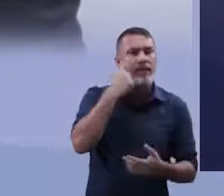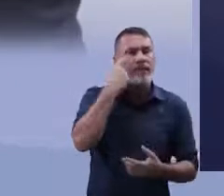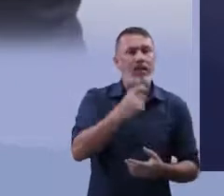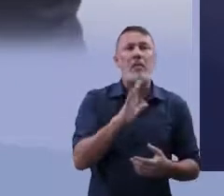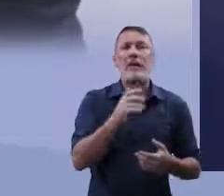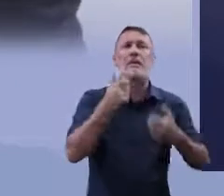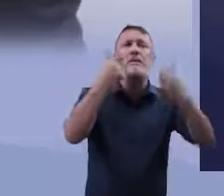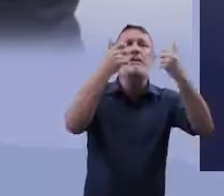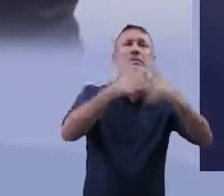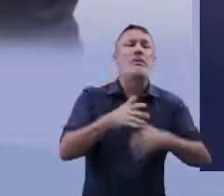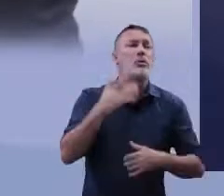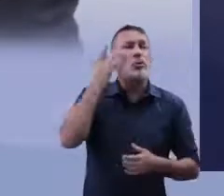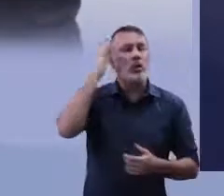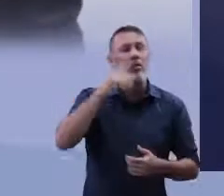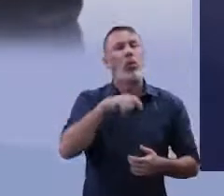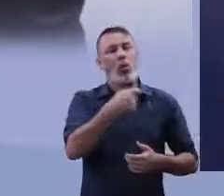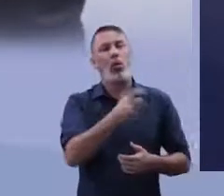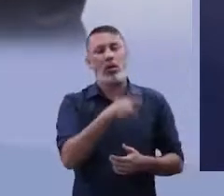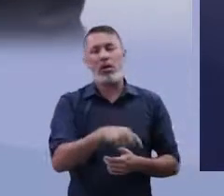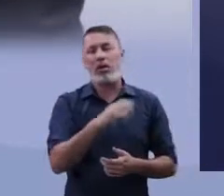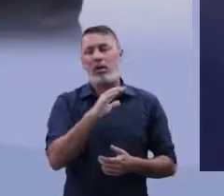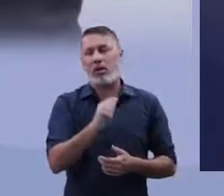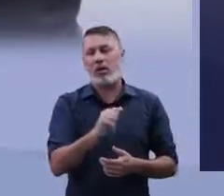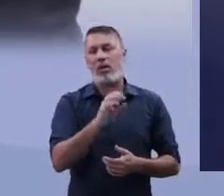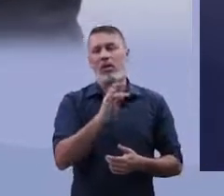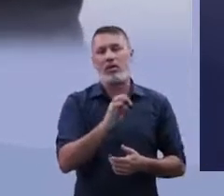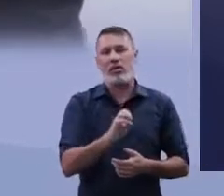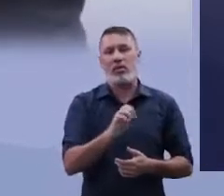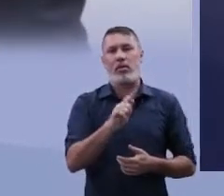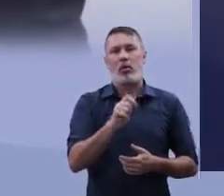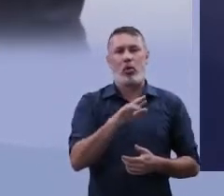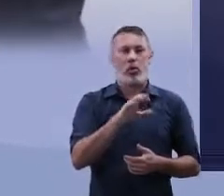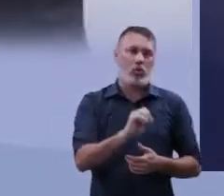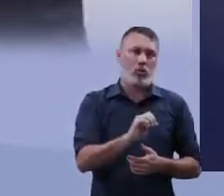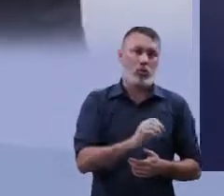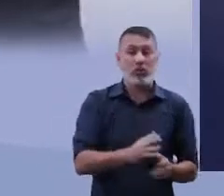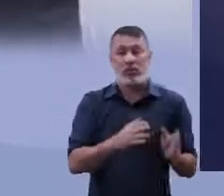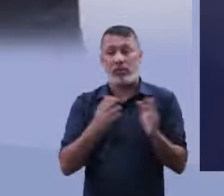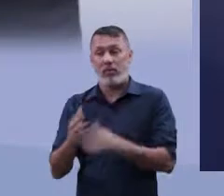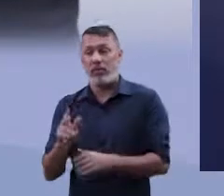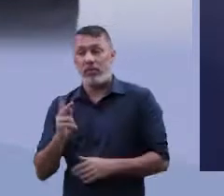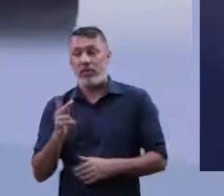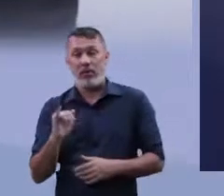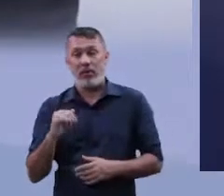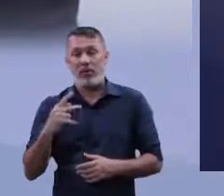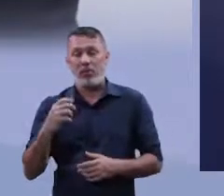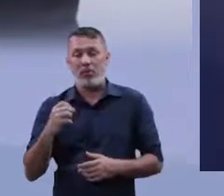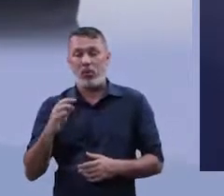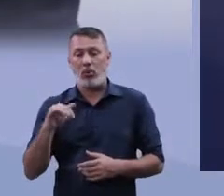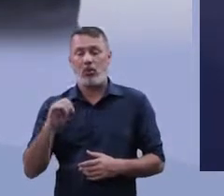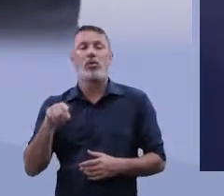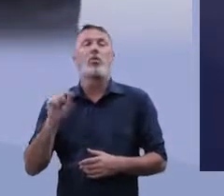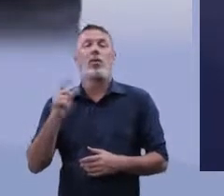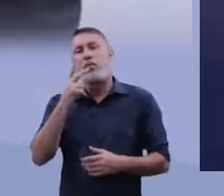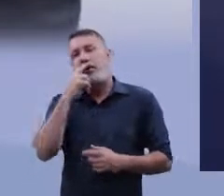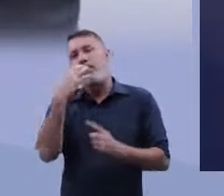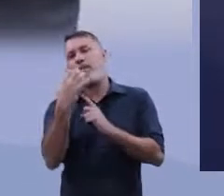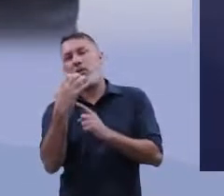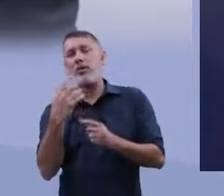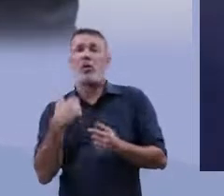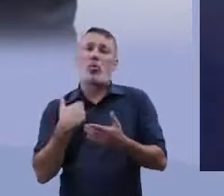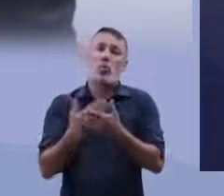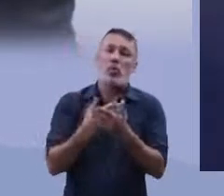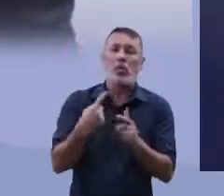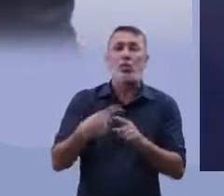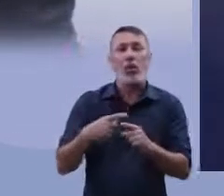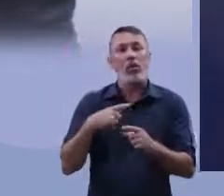para aquilo. É um deves porque deves. Né? Ele sente, é um fim em si mesmo, não é um meio para atingir um